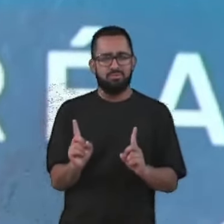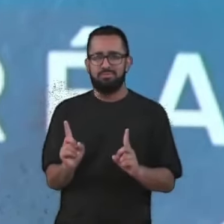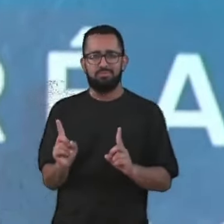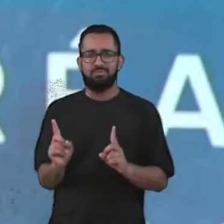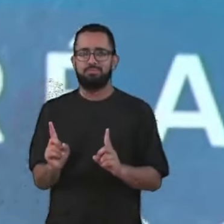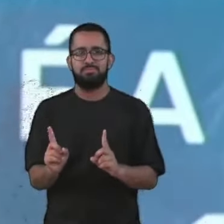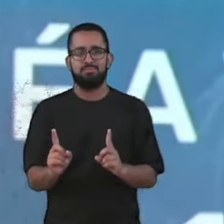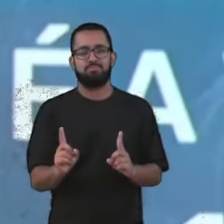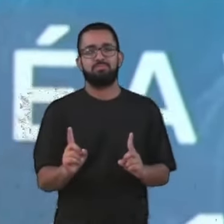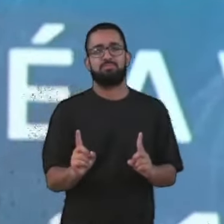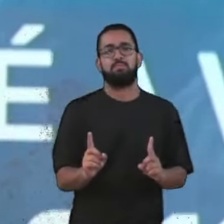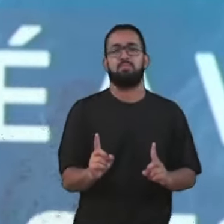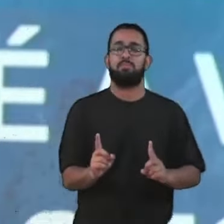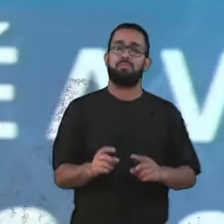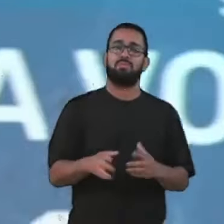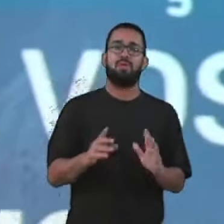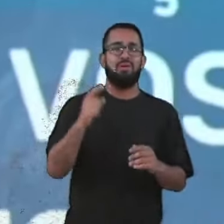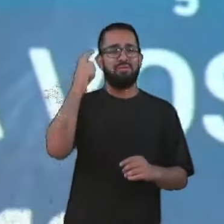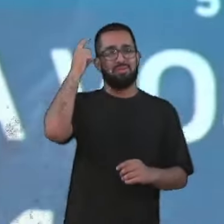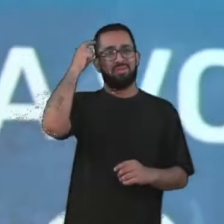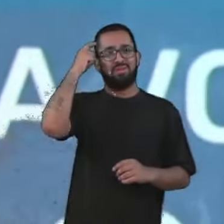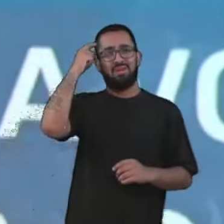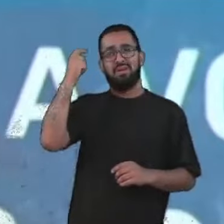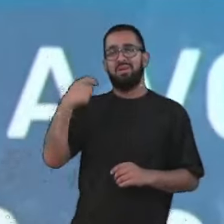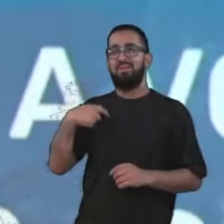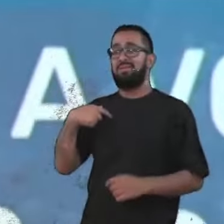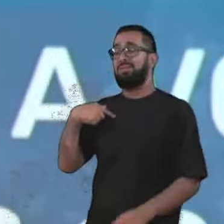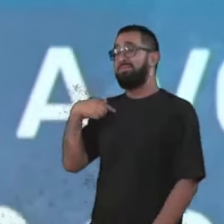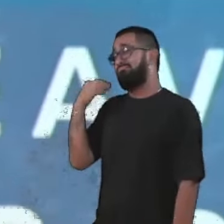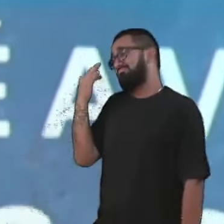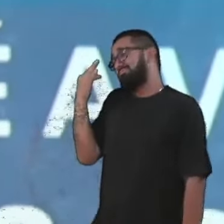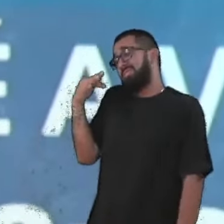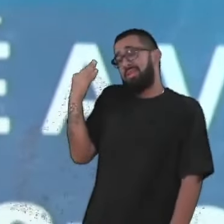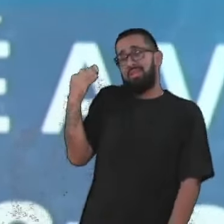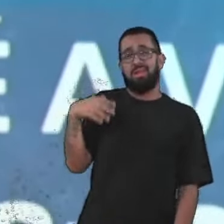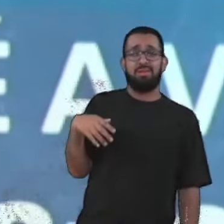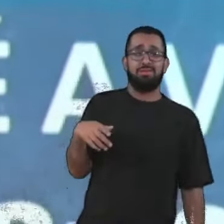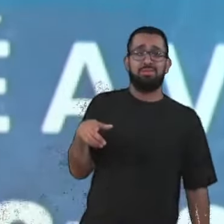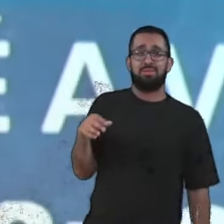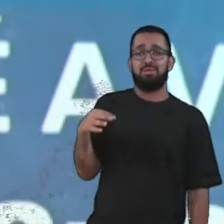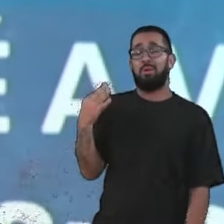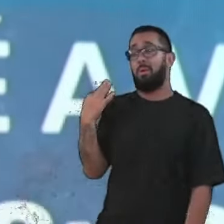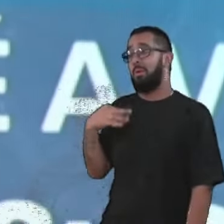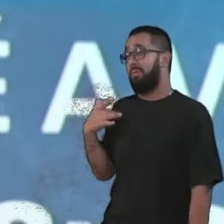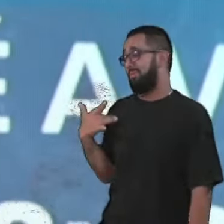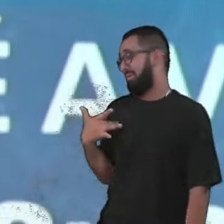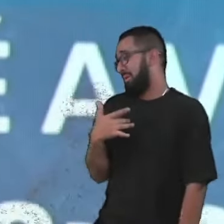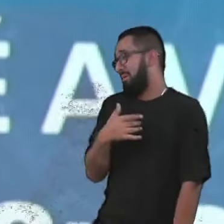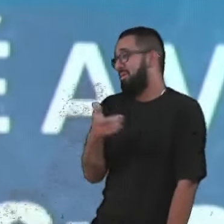mesmo? Ela vai olhar para você: ai, coitadinho, coitadinho